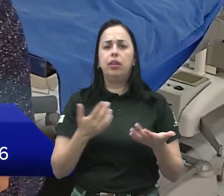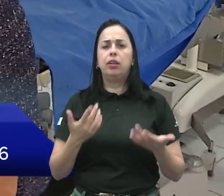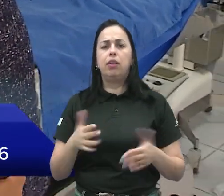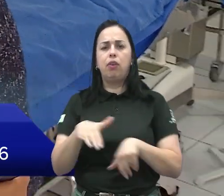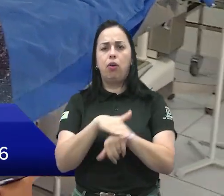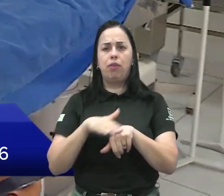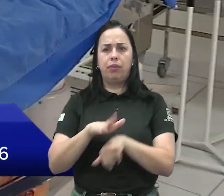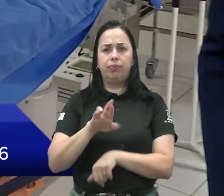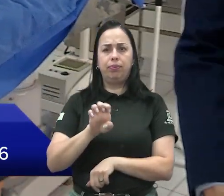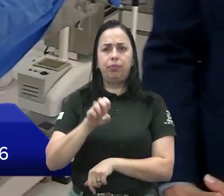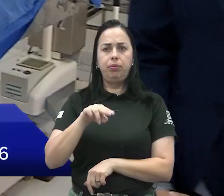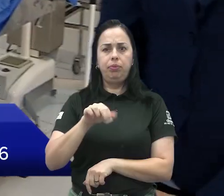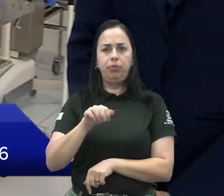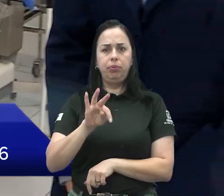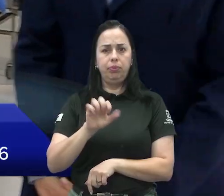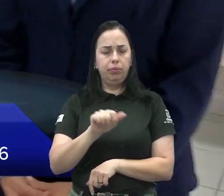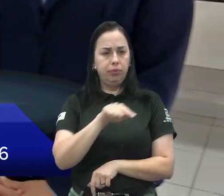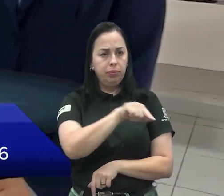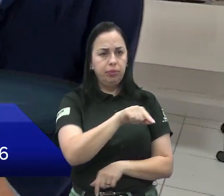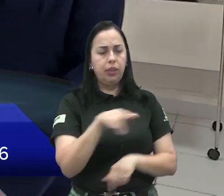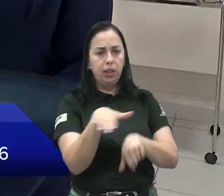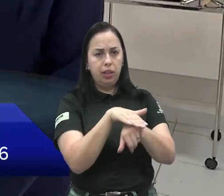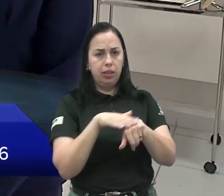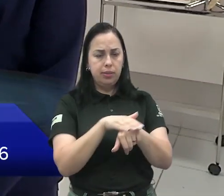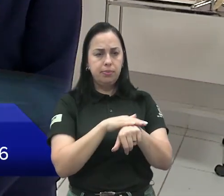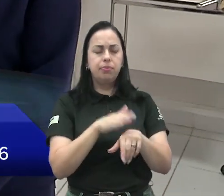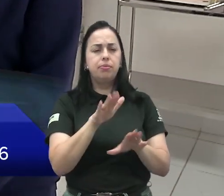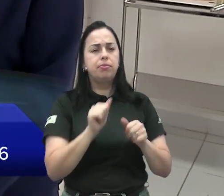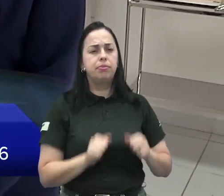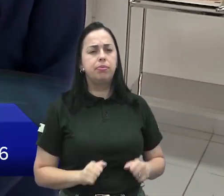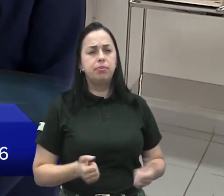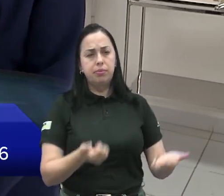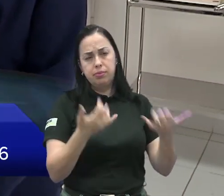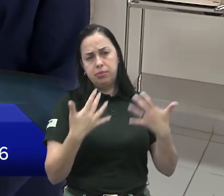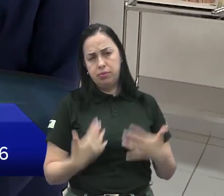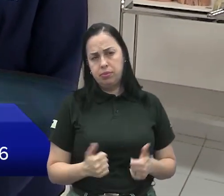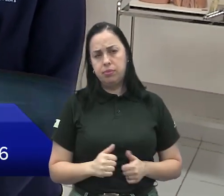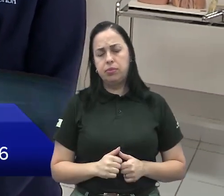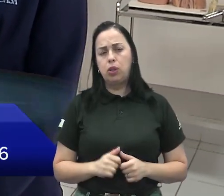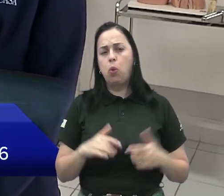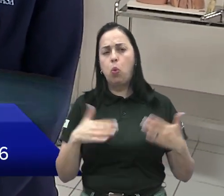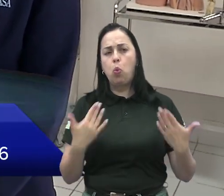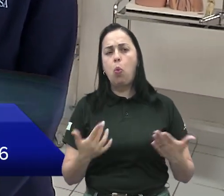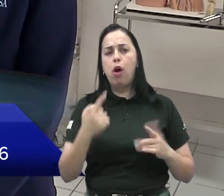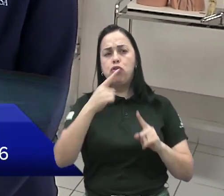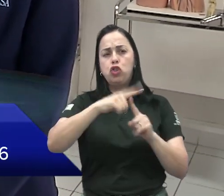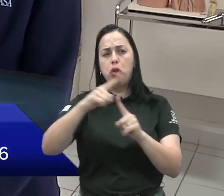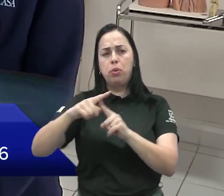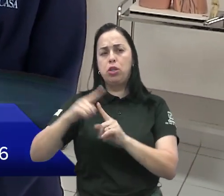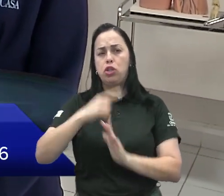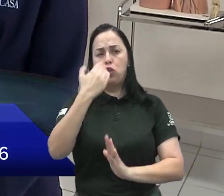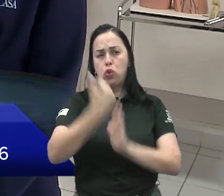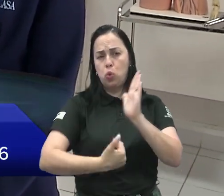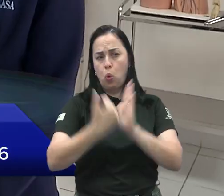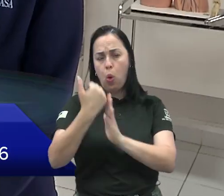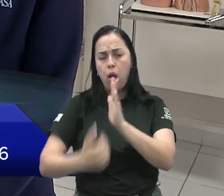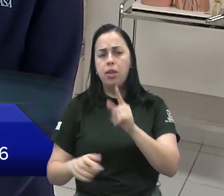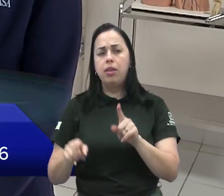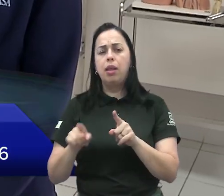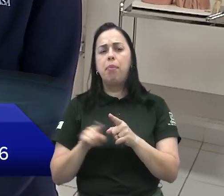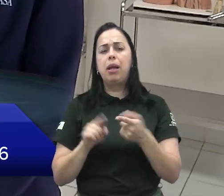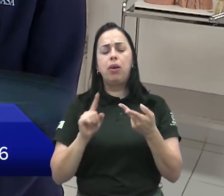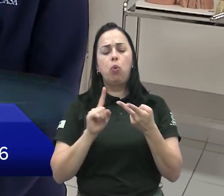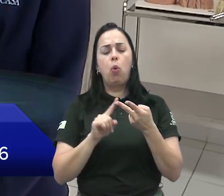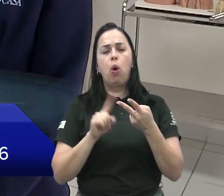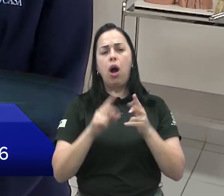eu converso com a Renata Paixão, coordenadora pedagógica da Santa Casa de São José. Renata, conta para a gente quais são os tipos de bolsas oferecidas e